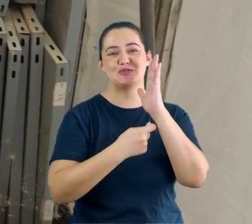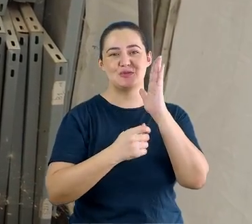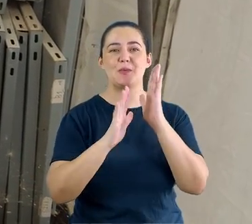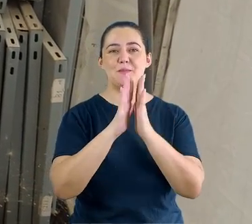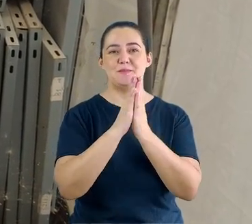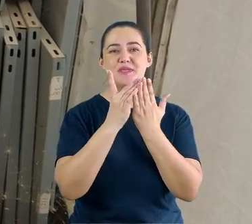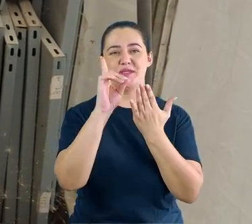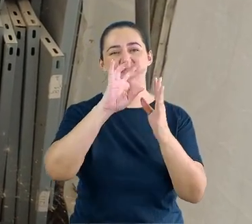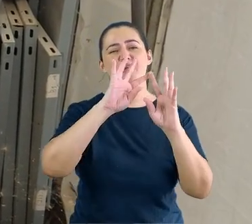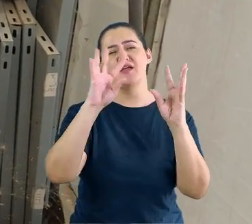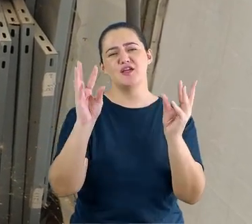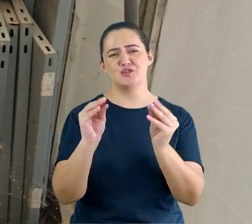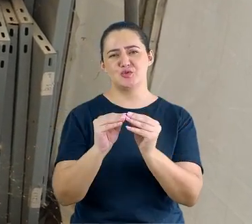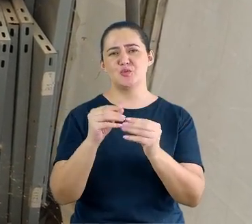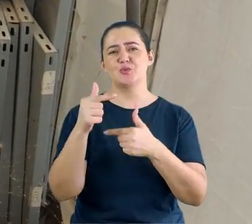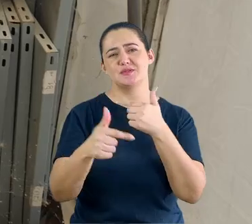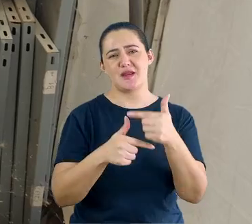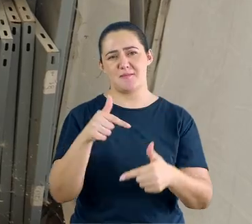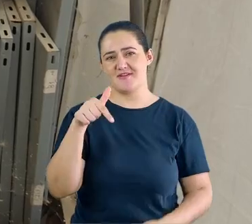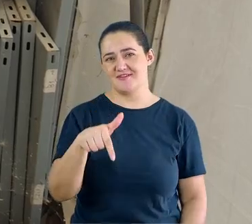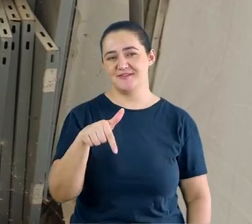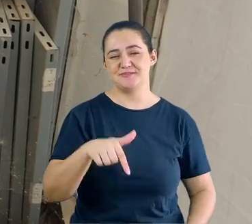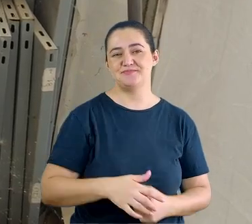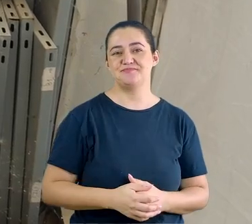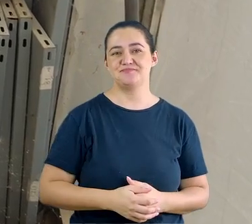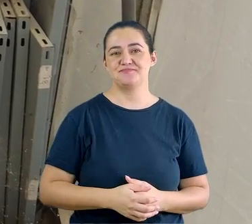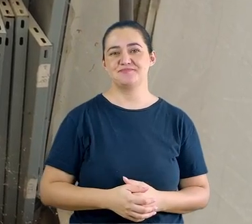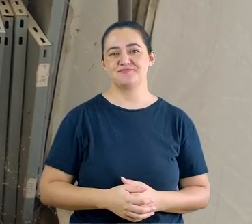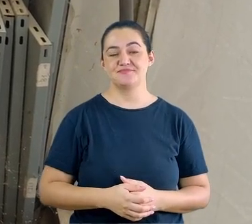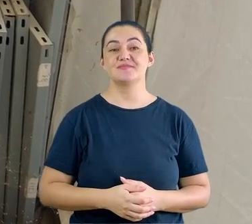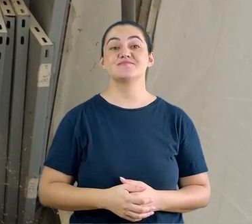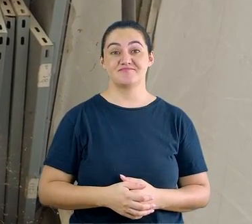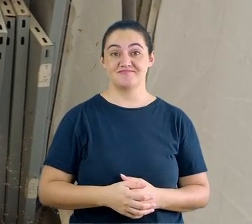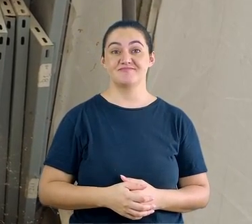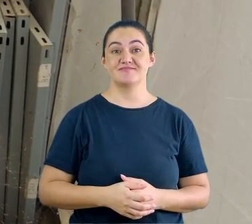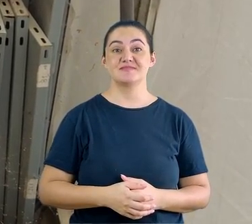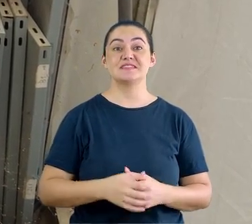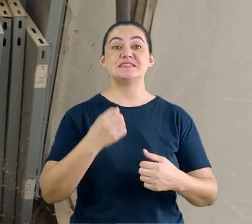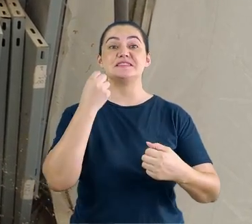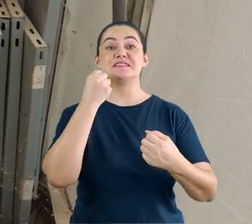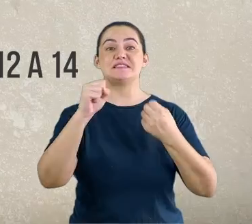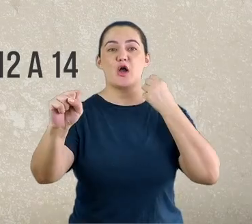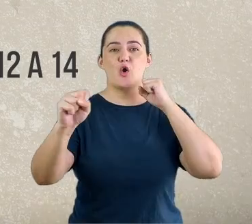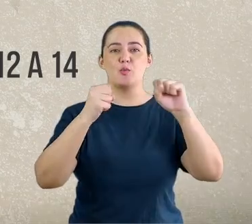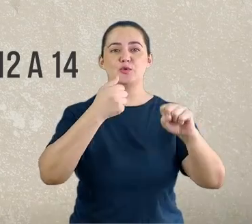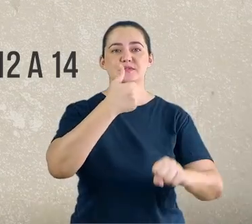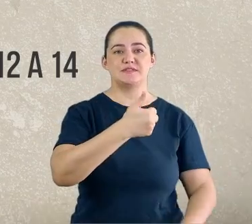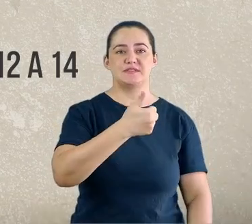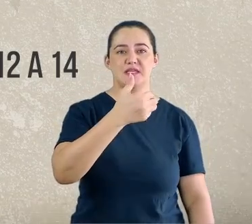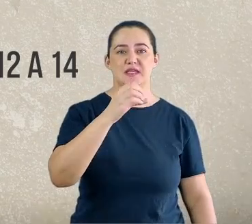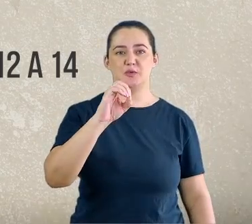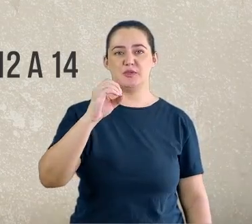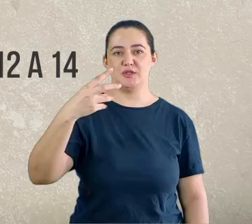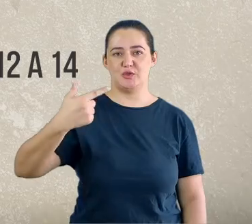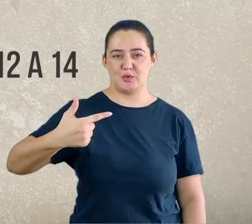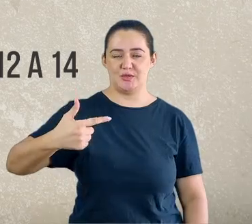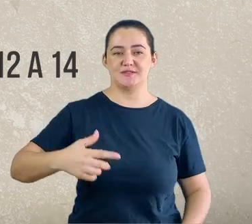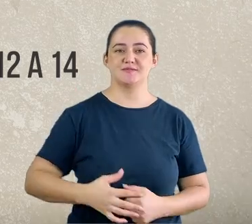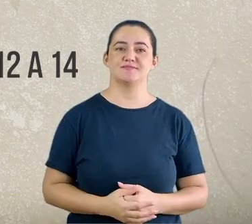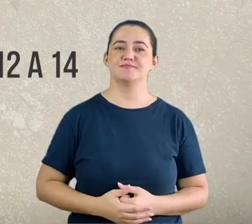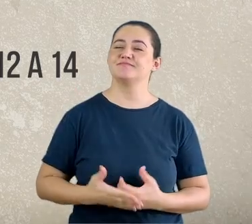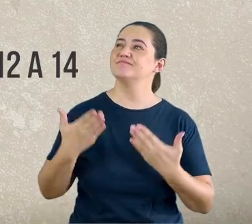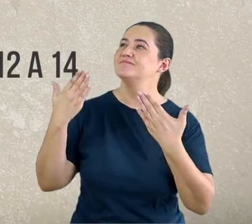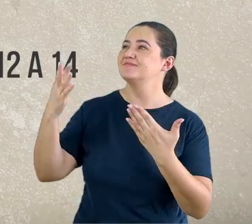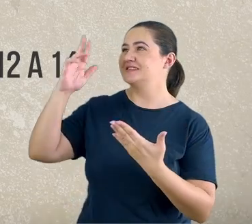resume muito bem o trabalho aqui do Sifin Project. Eu estou fazendo referência ao Salmo 102, que diz o seguinte: Tu,